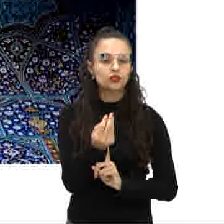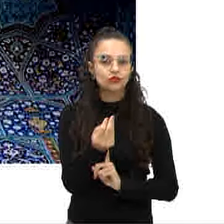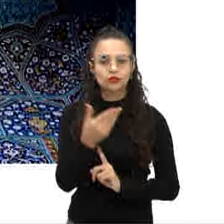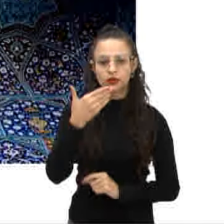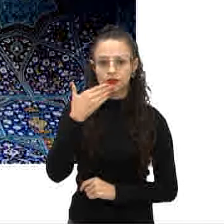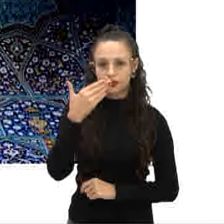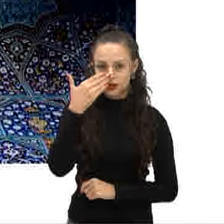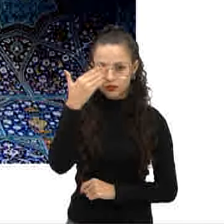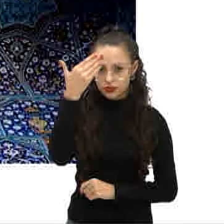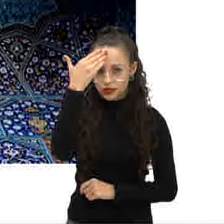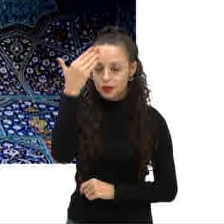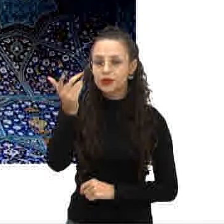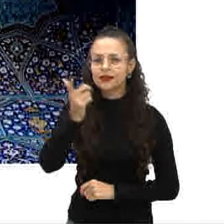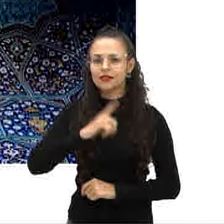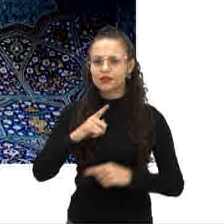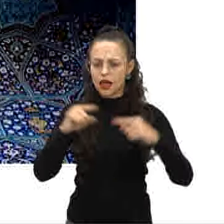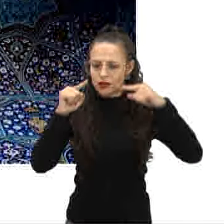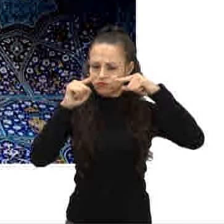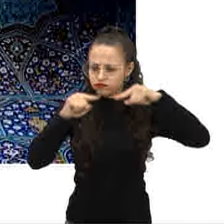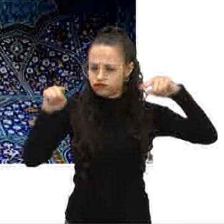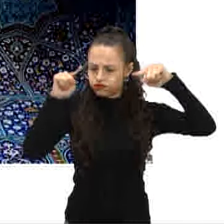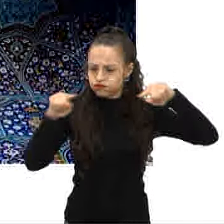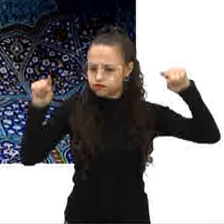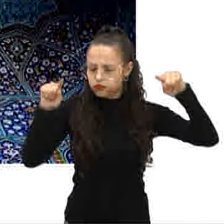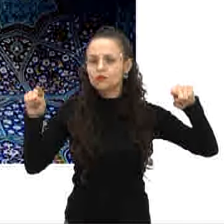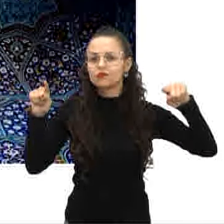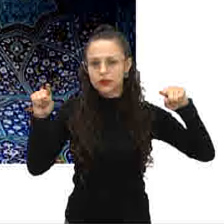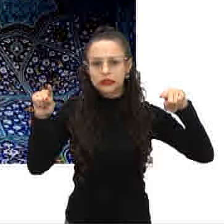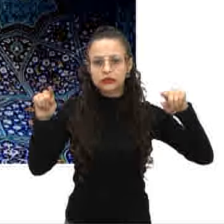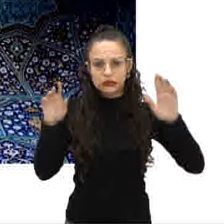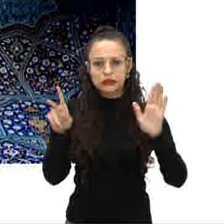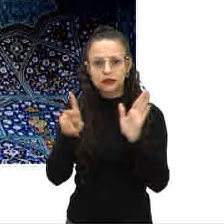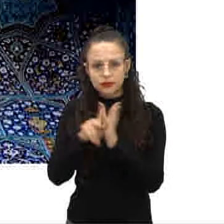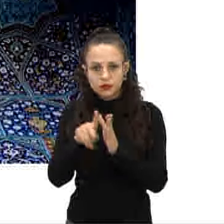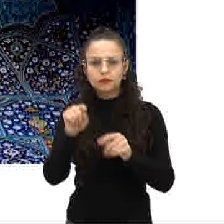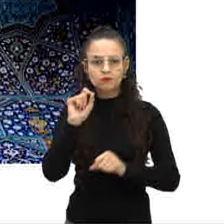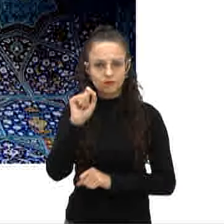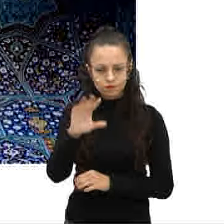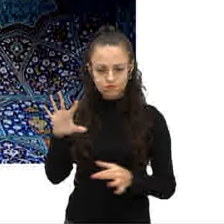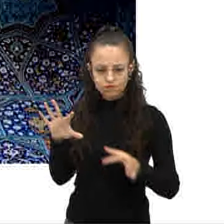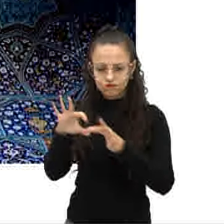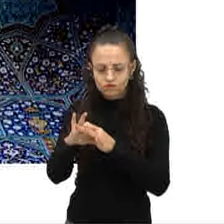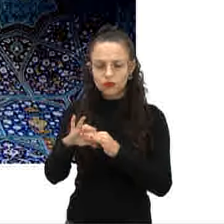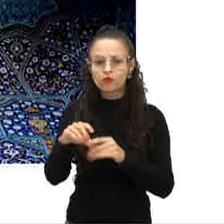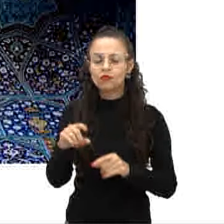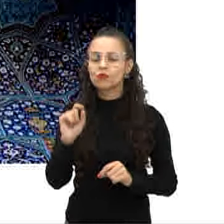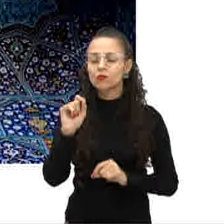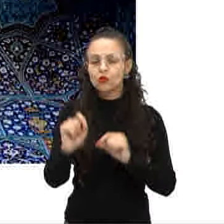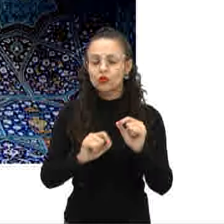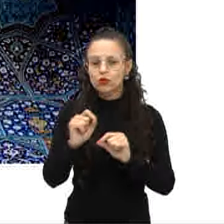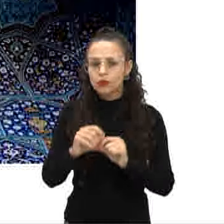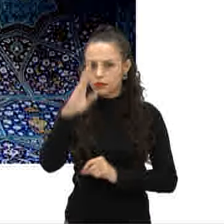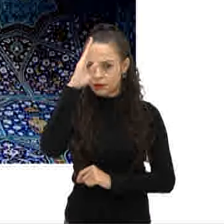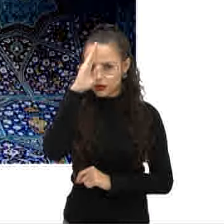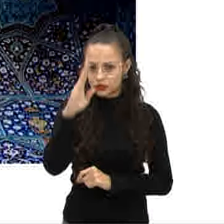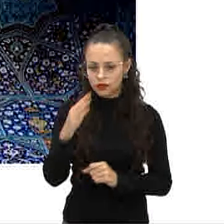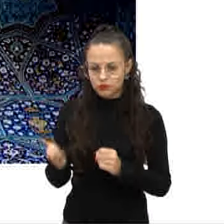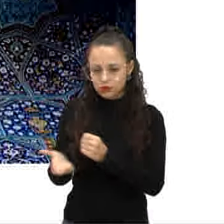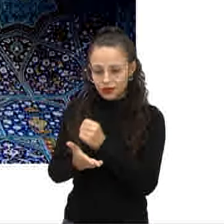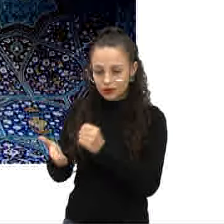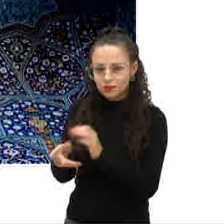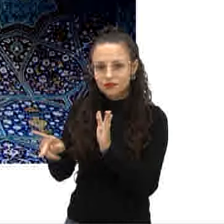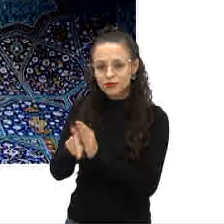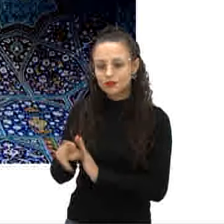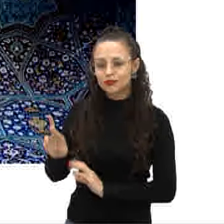pelo arabesco, né? A iconografia ela foi um pouco deixada de lado, né, por causa dos princípios lá de Maomé